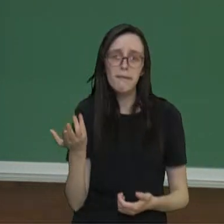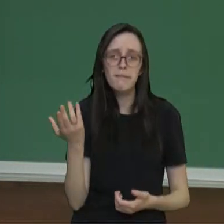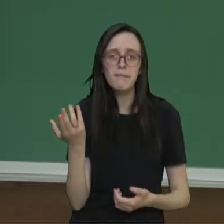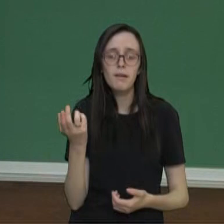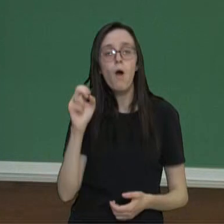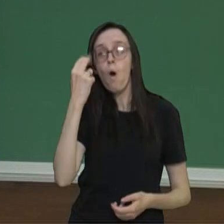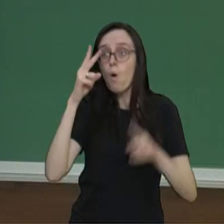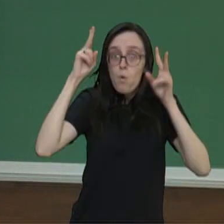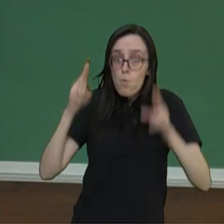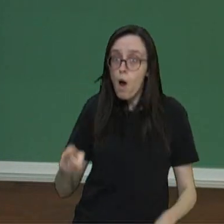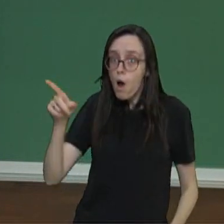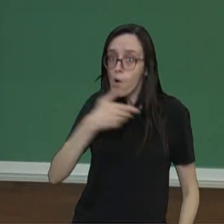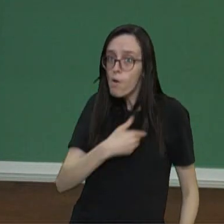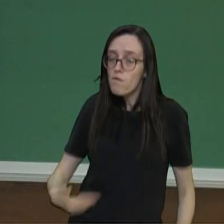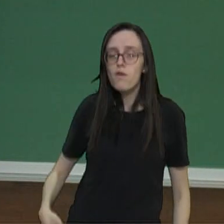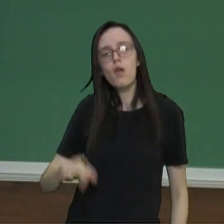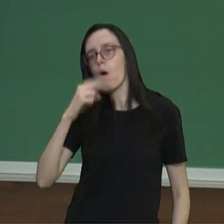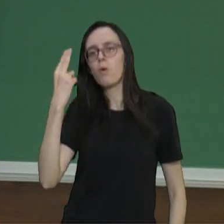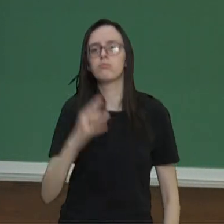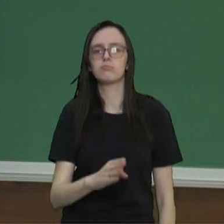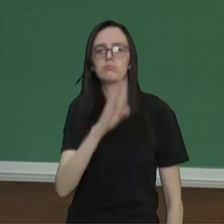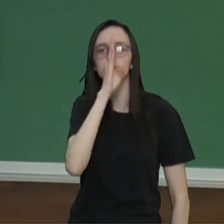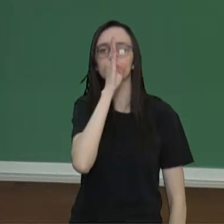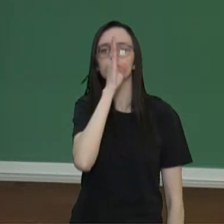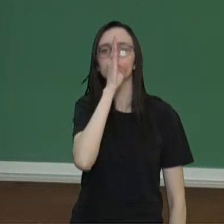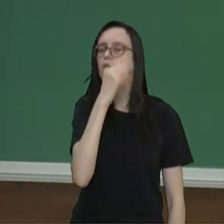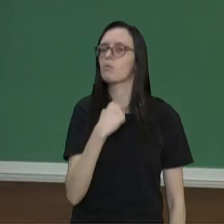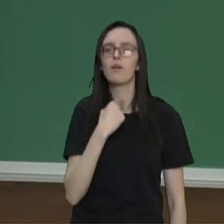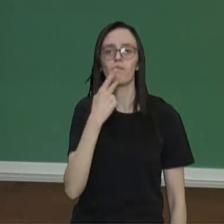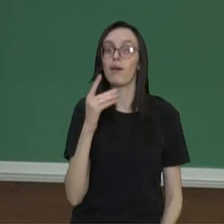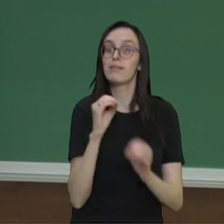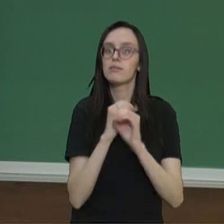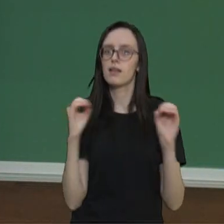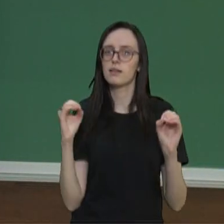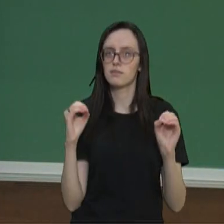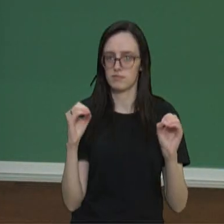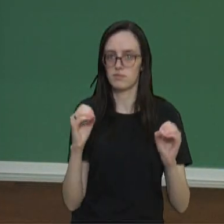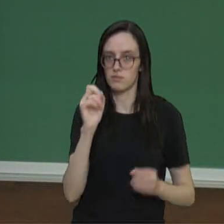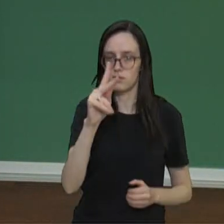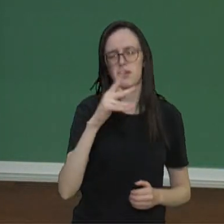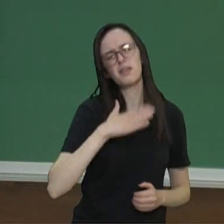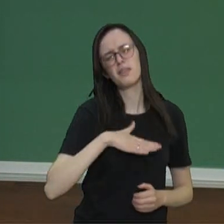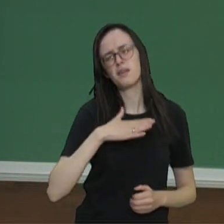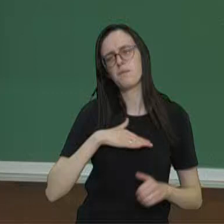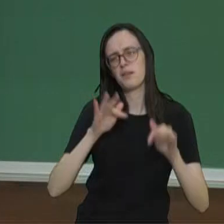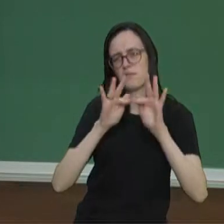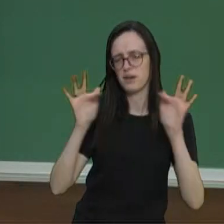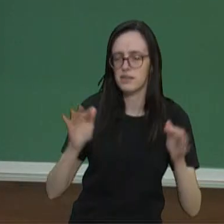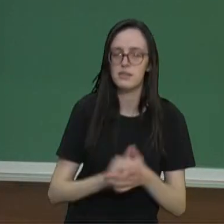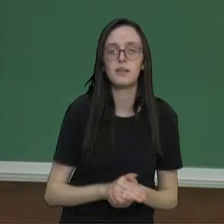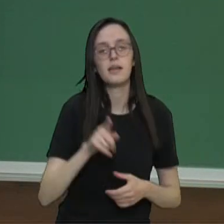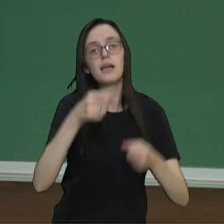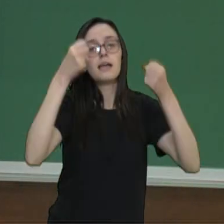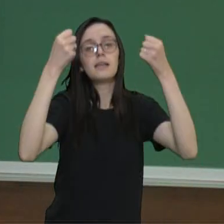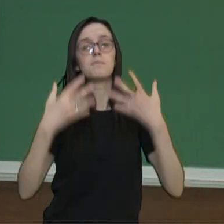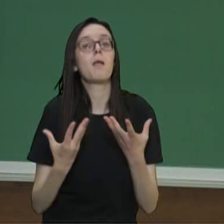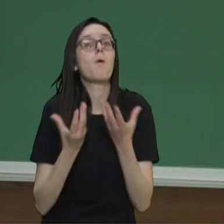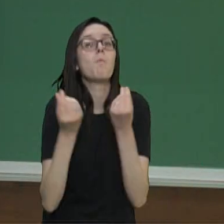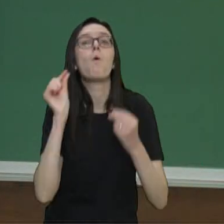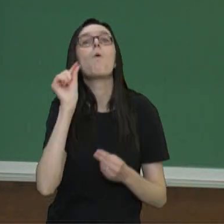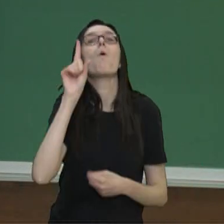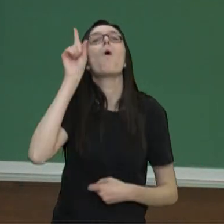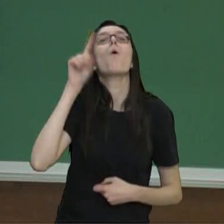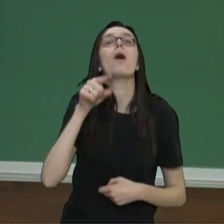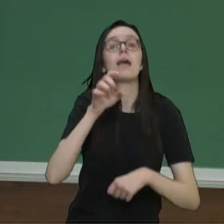como Getúlio, ou você não pode expressar a sua opinião. Certo? Bem tranquilinha essa frase, e isso te explica muito bem o que